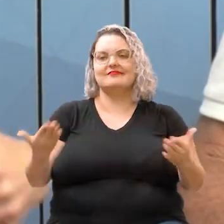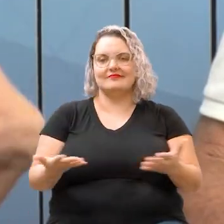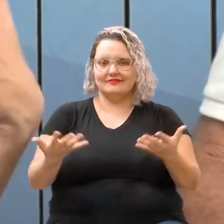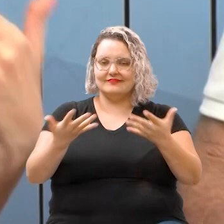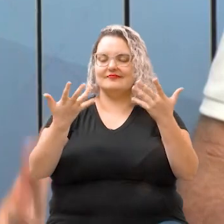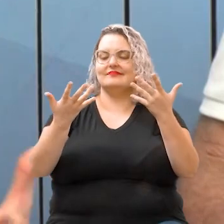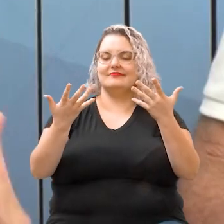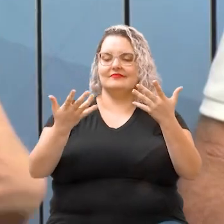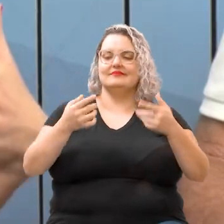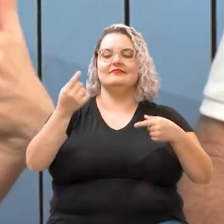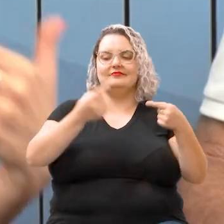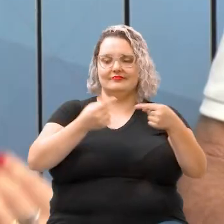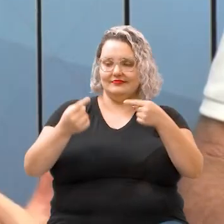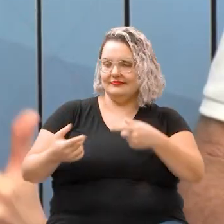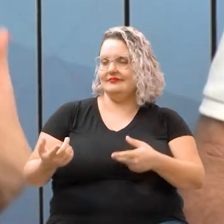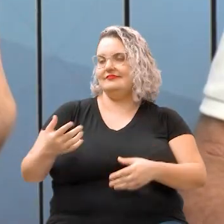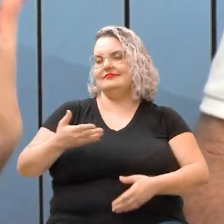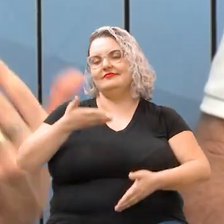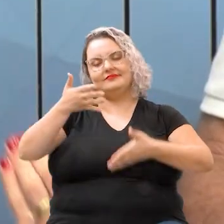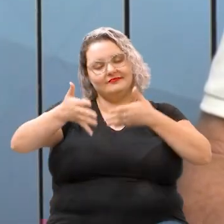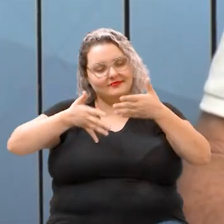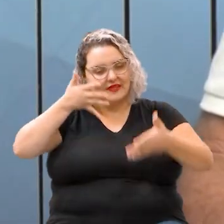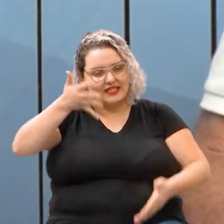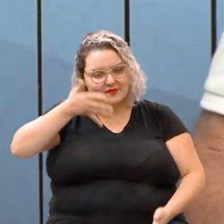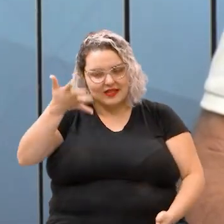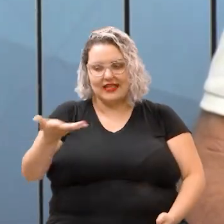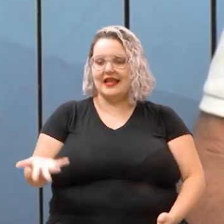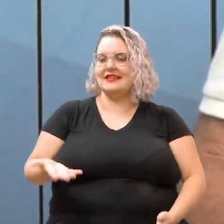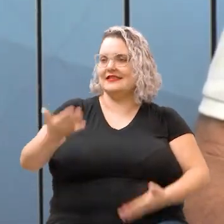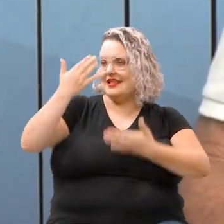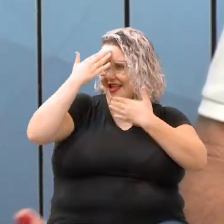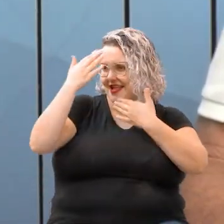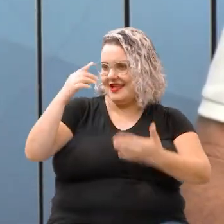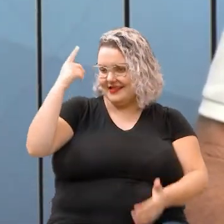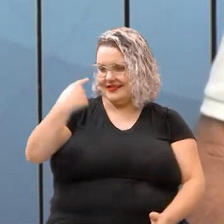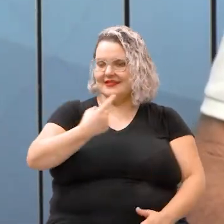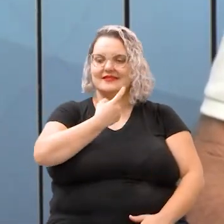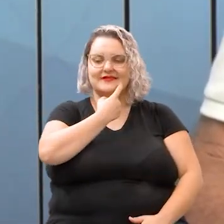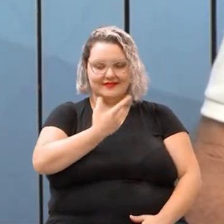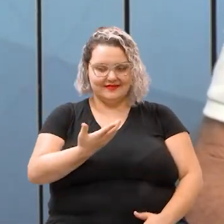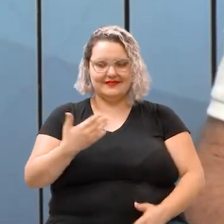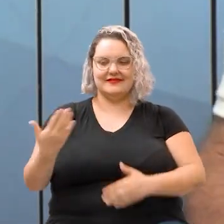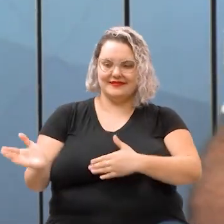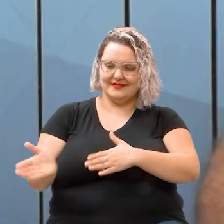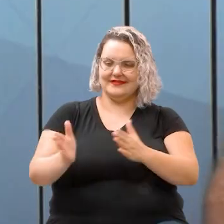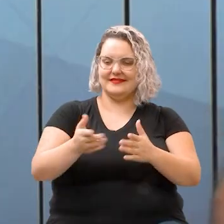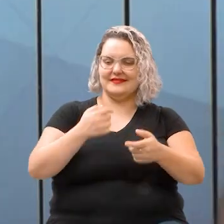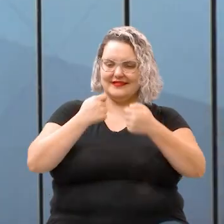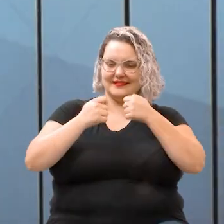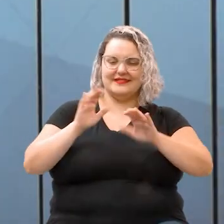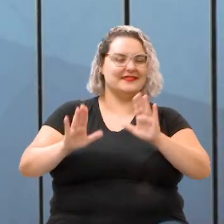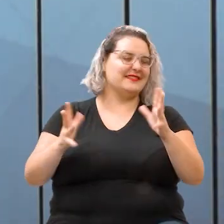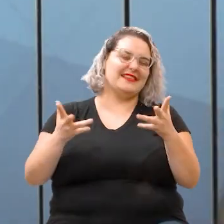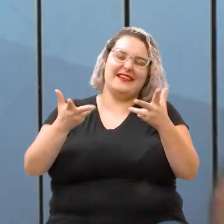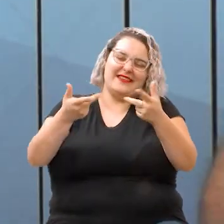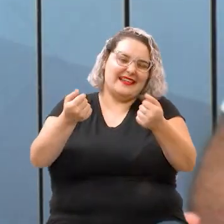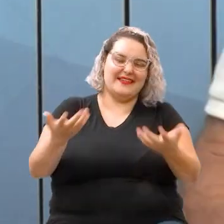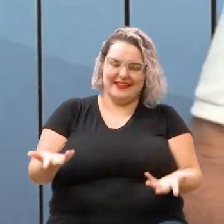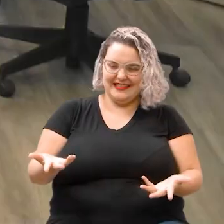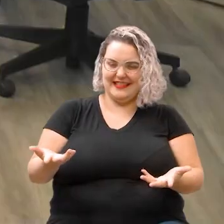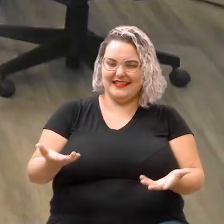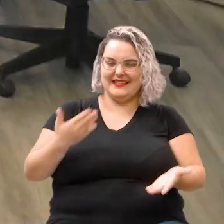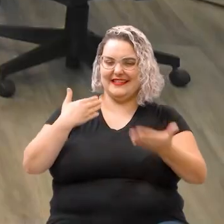iniciativas, da discussão, do debate, agradecer a Mina aí também pela condução, todas que foi ótimo, assim,